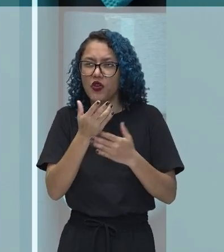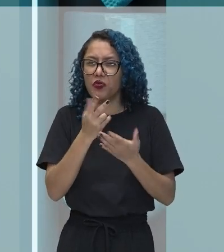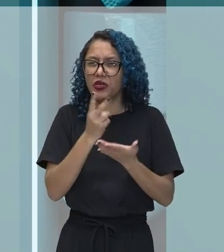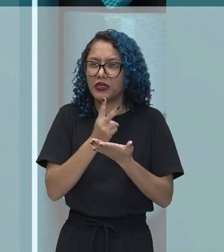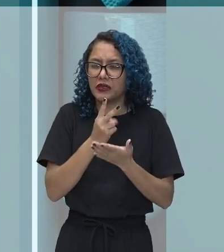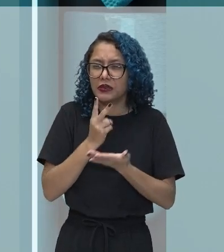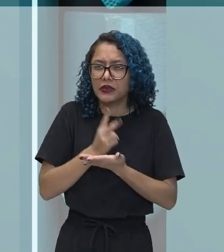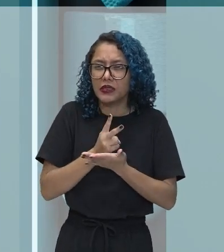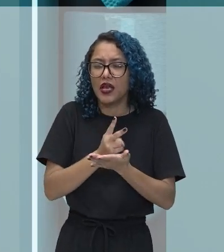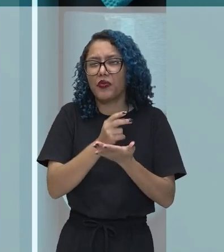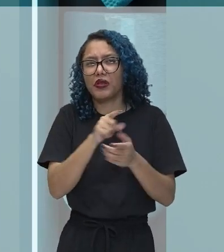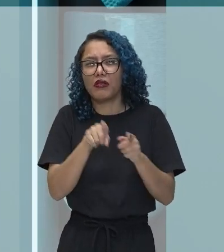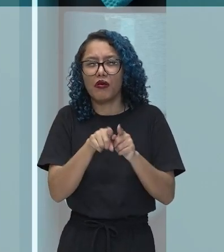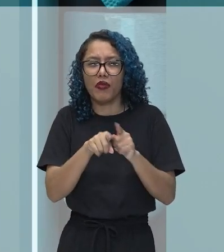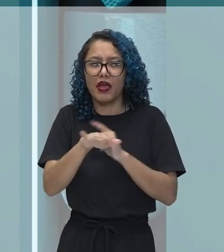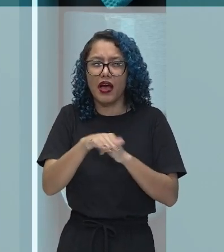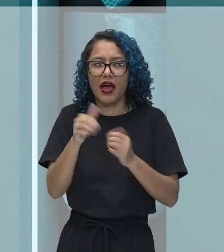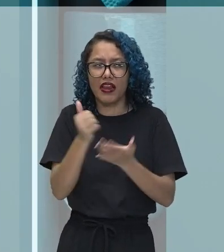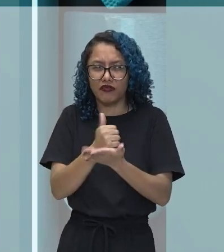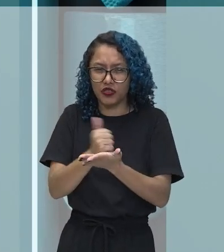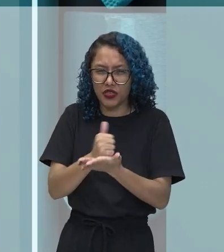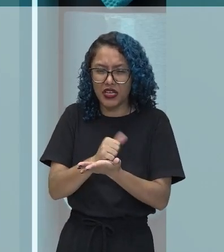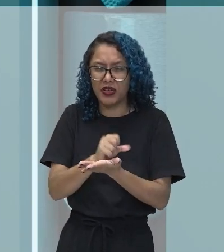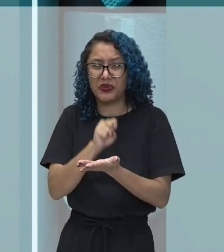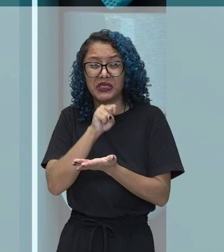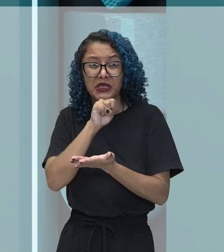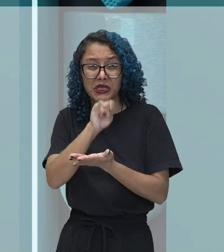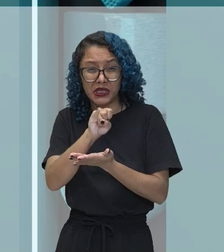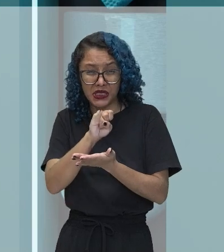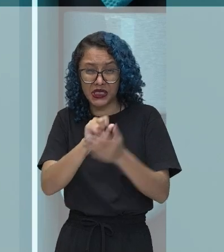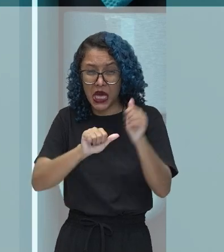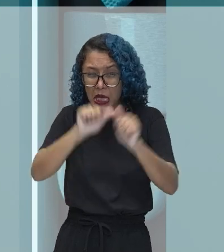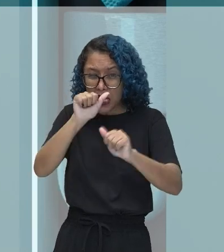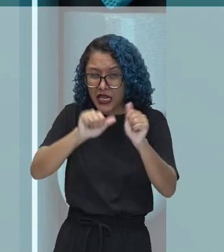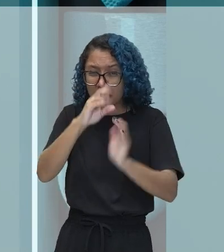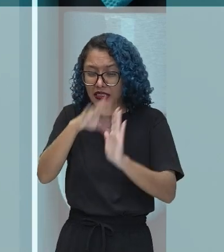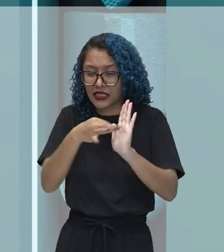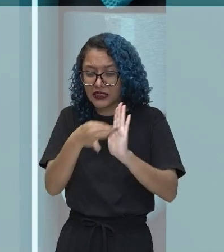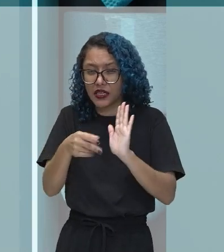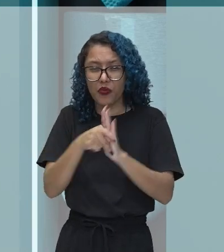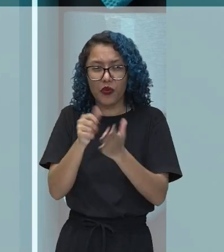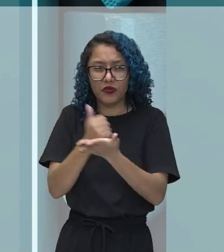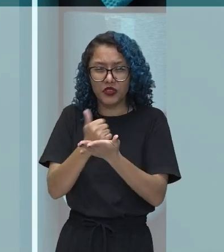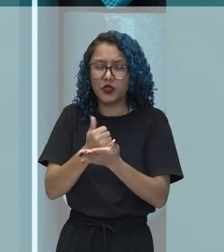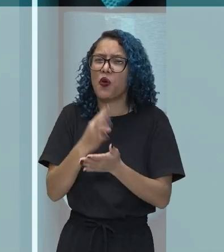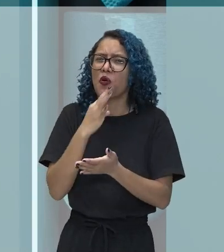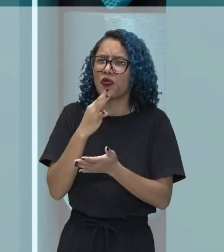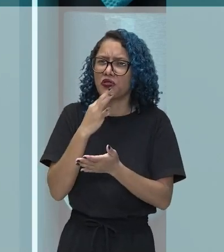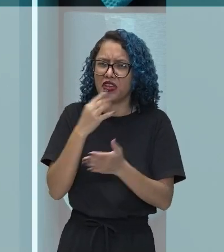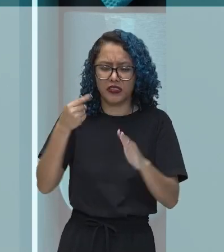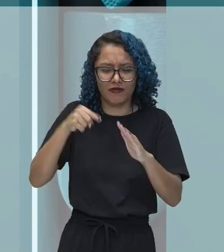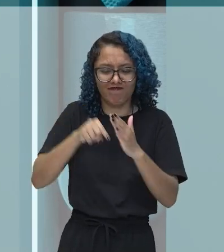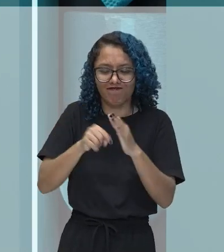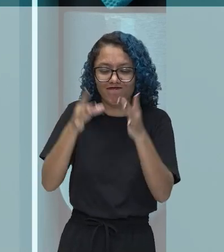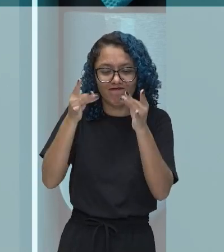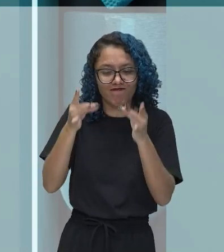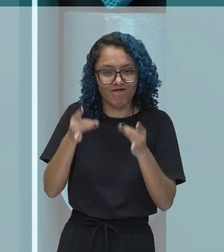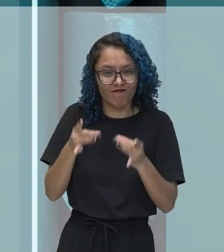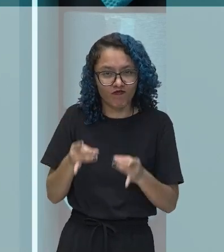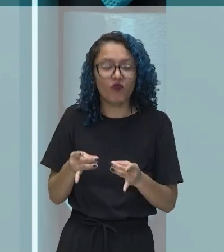Quem faz resenhas de videogames é muito envolvido ali nos jogos, conhece e tudo mais. Vai utilizar uma